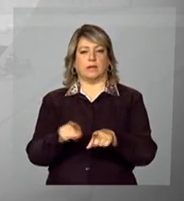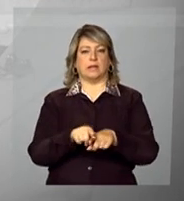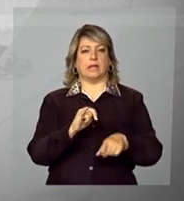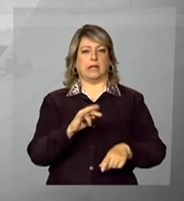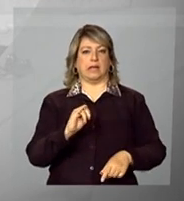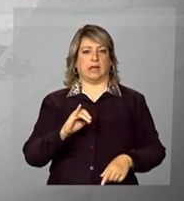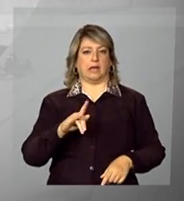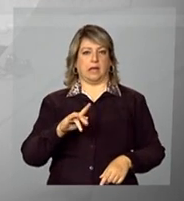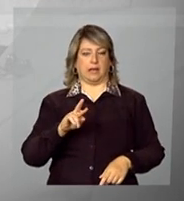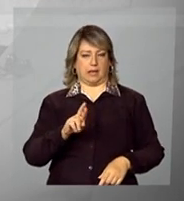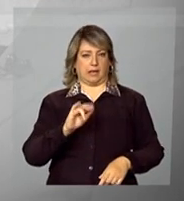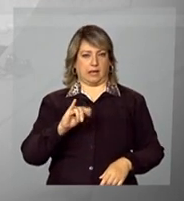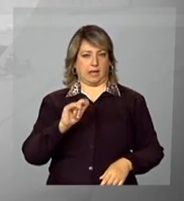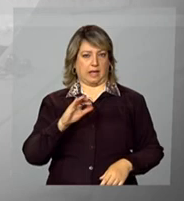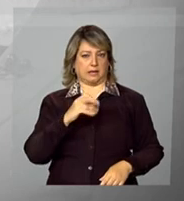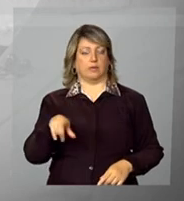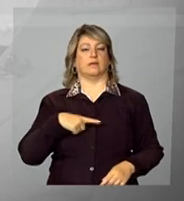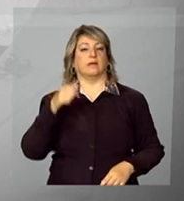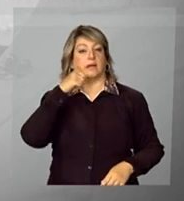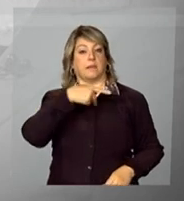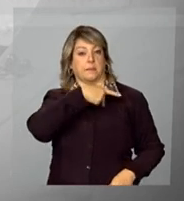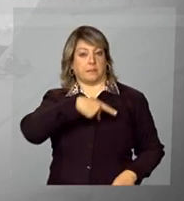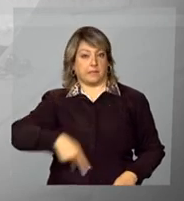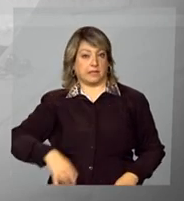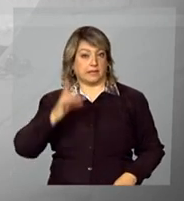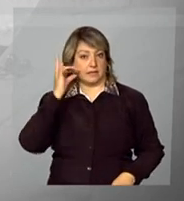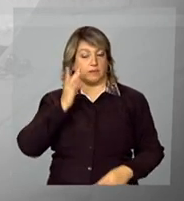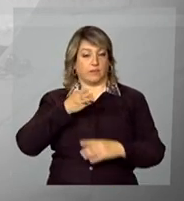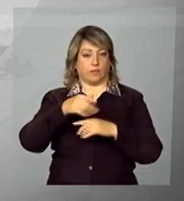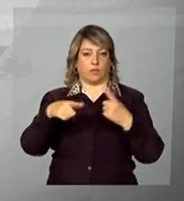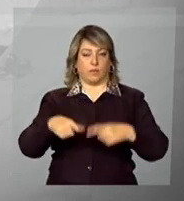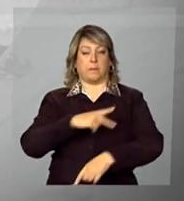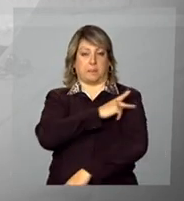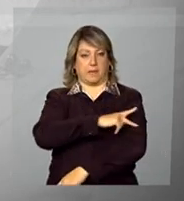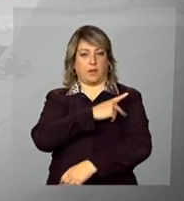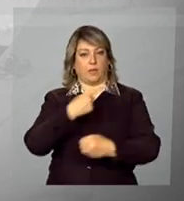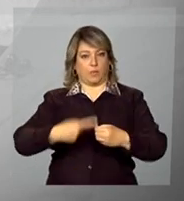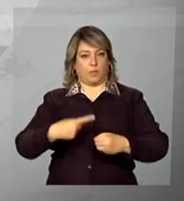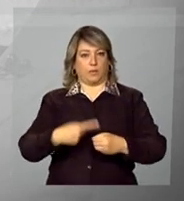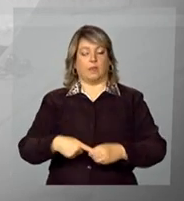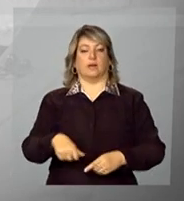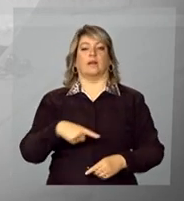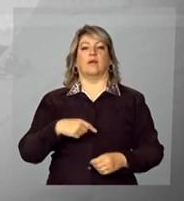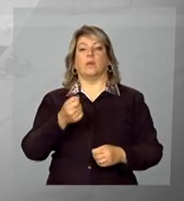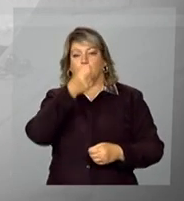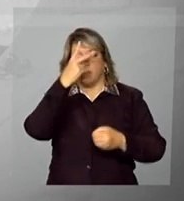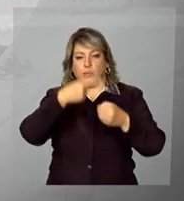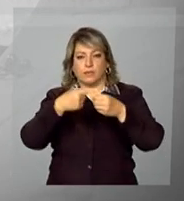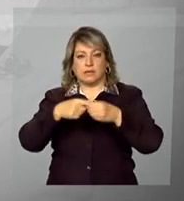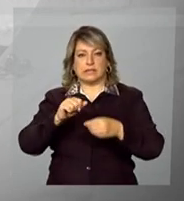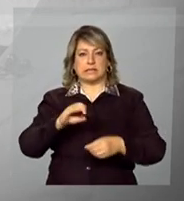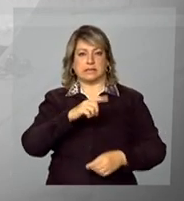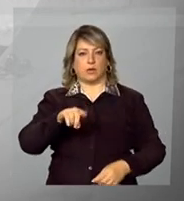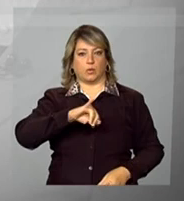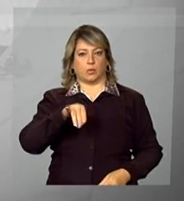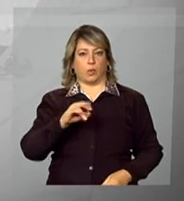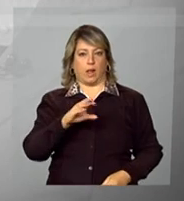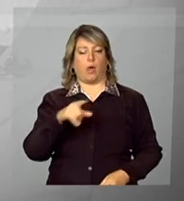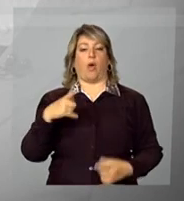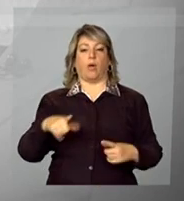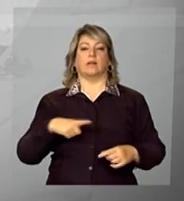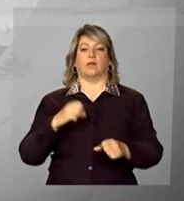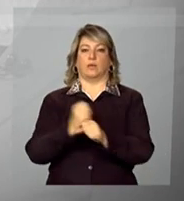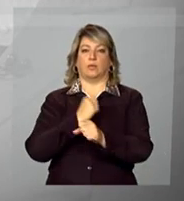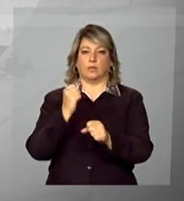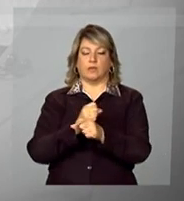no Piauí. A presidenta Dilma Rousseff participou da solenidade realizada no município de São Julião, onde está sendo